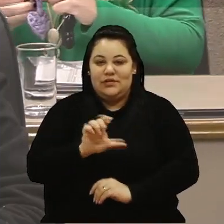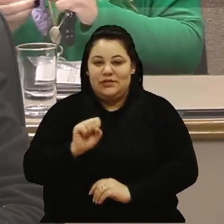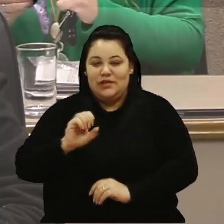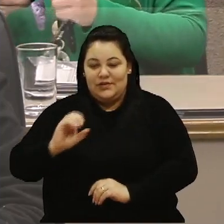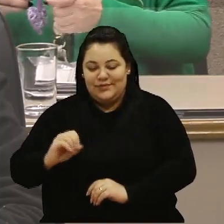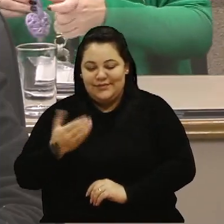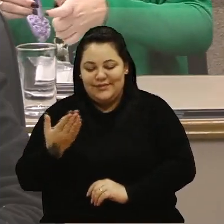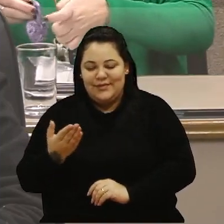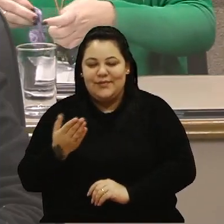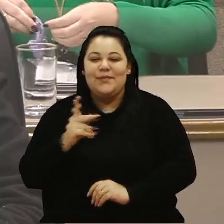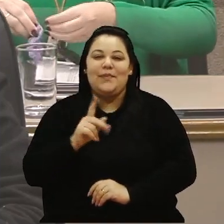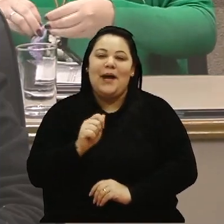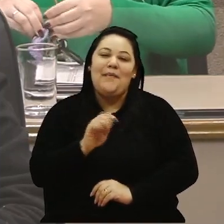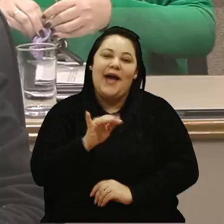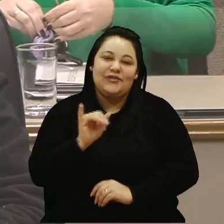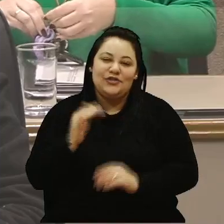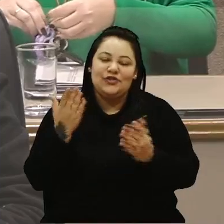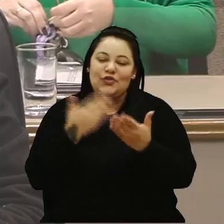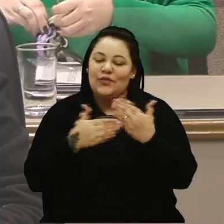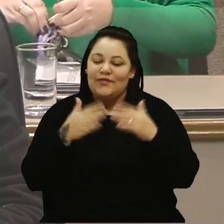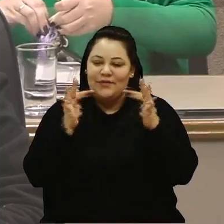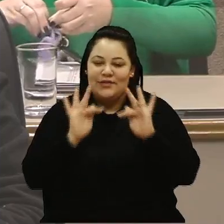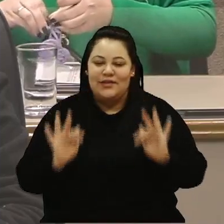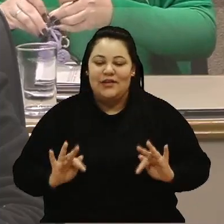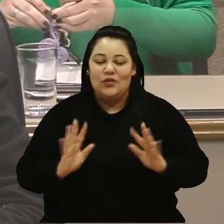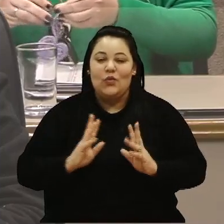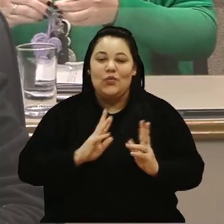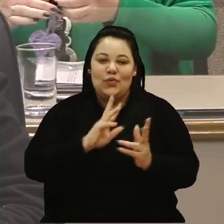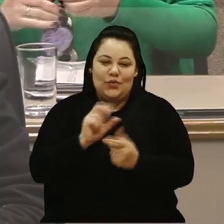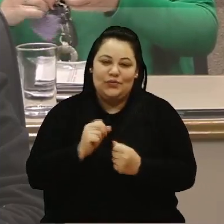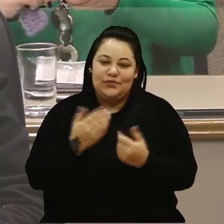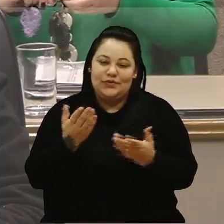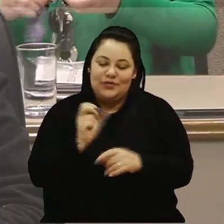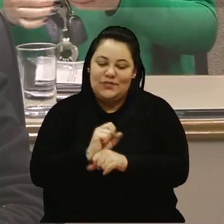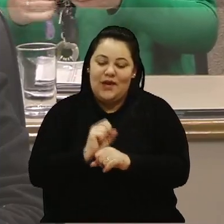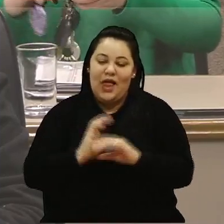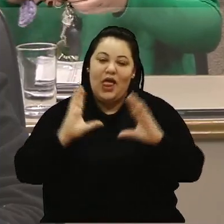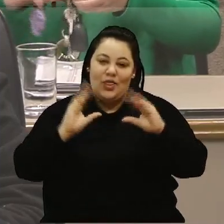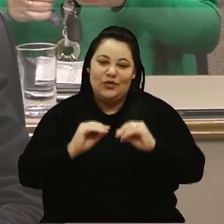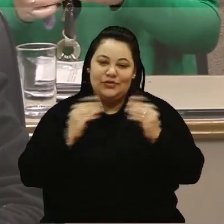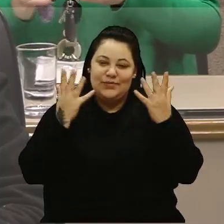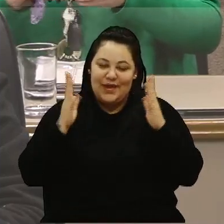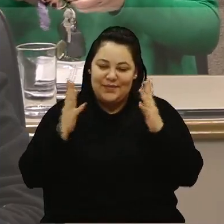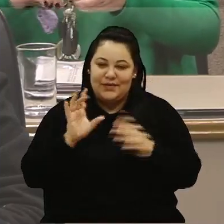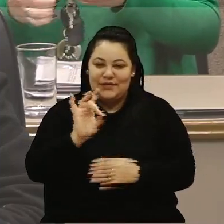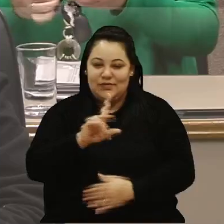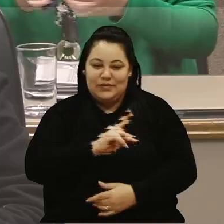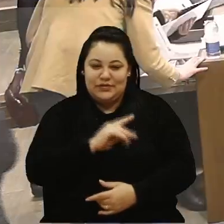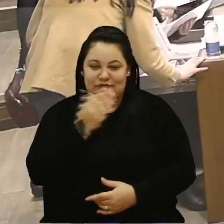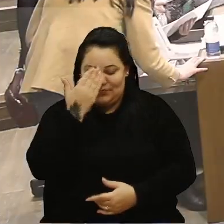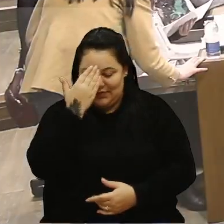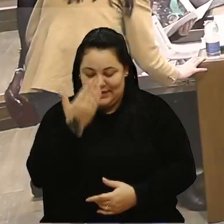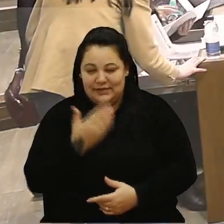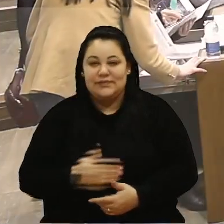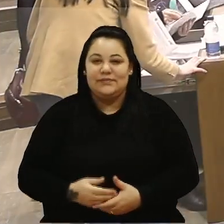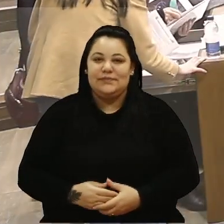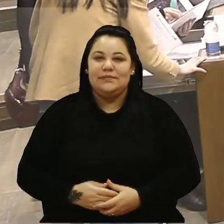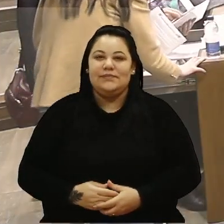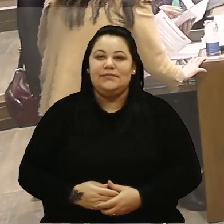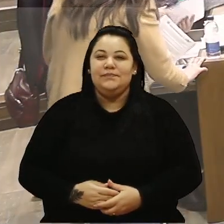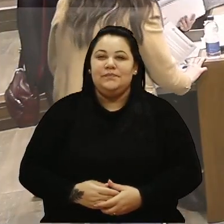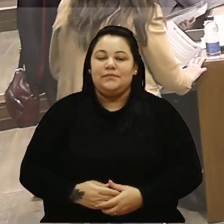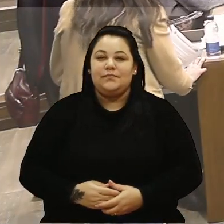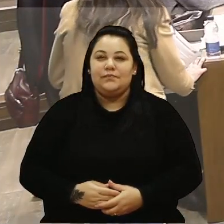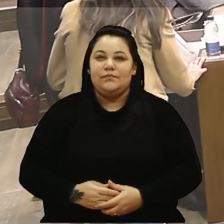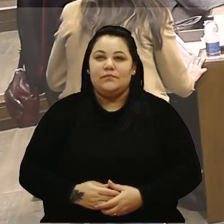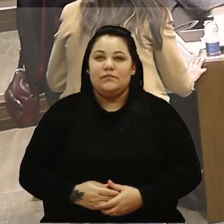toda a felicidade do mundo, lhe aguardo logo mais à noite aqui hoje e meus parabéns. Era isso, senhor presidente.